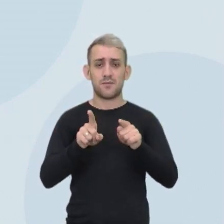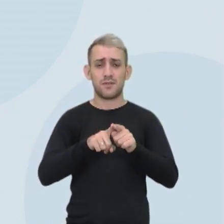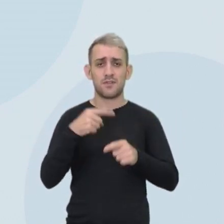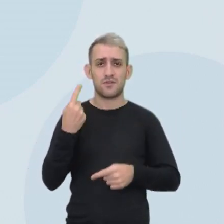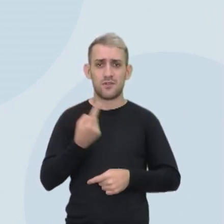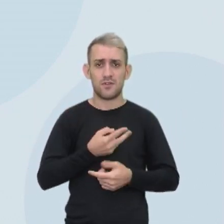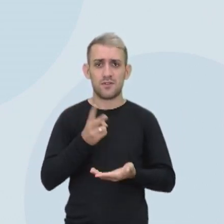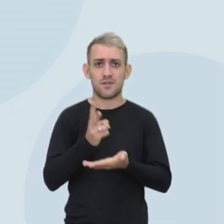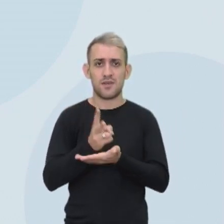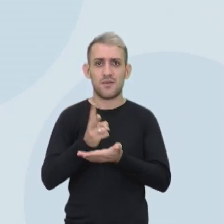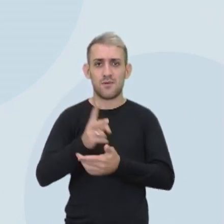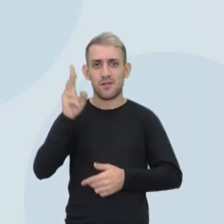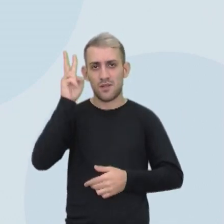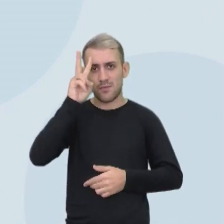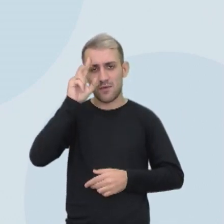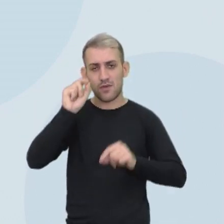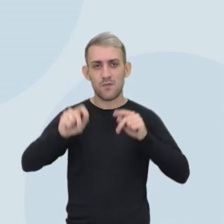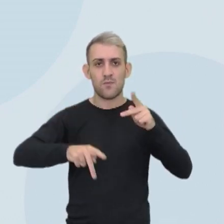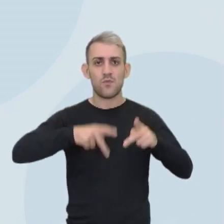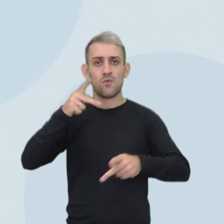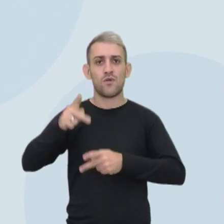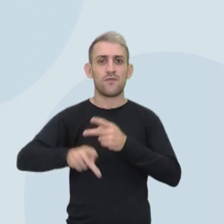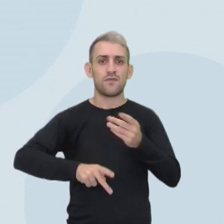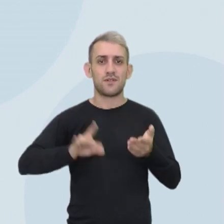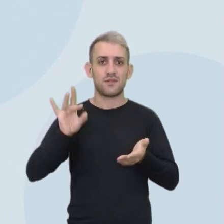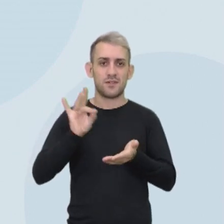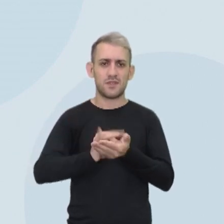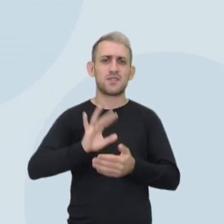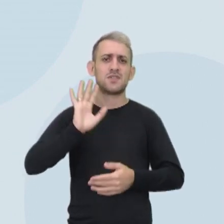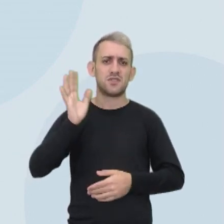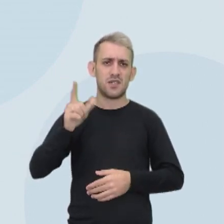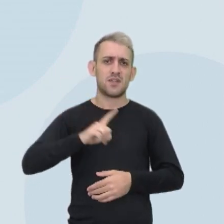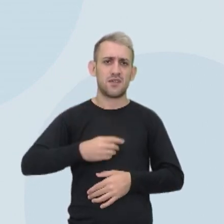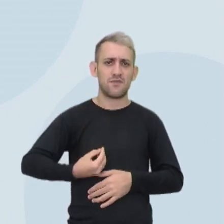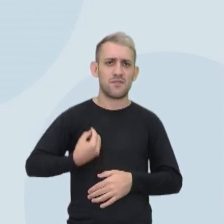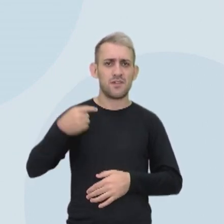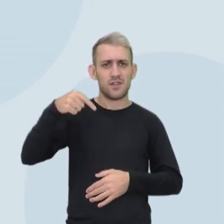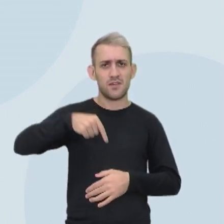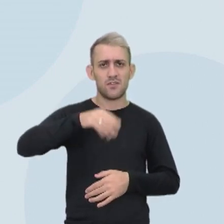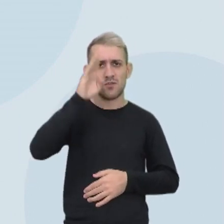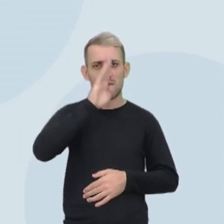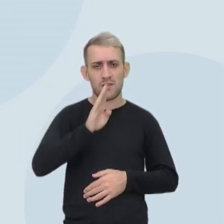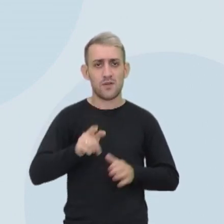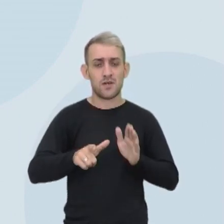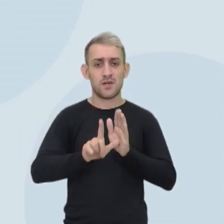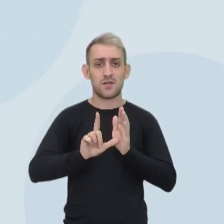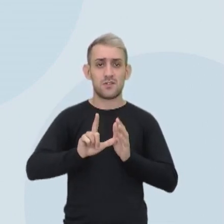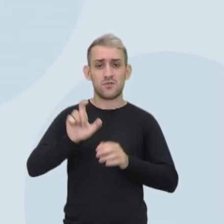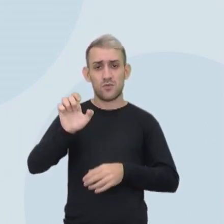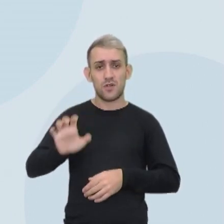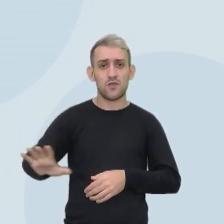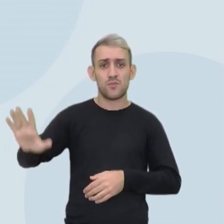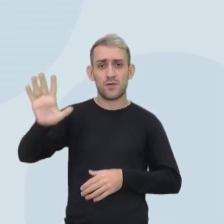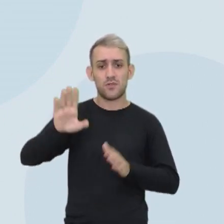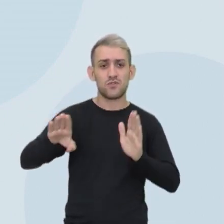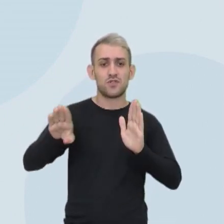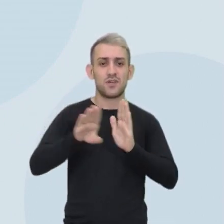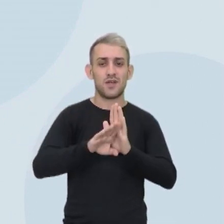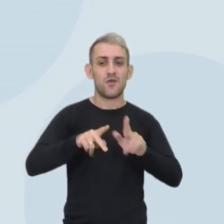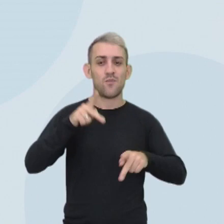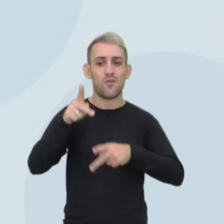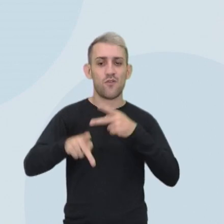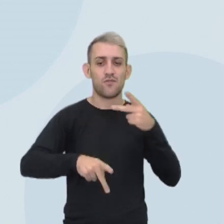tem que lembrar aí do povo originário, né, do povo que já estava no Brasil, antes mesmo da chegada dos europeus, que eram aí os